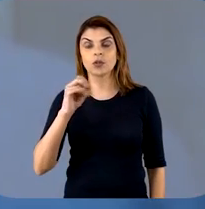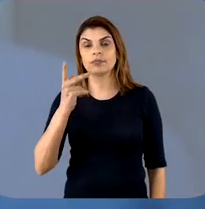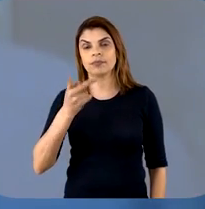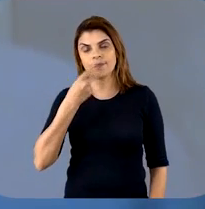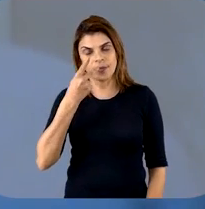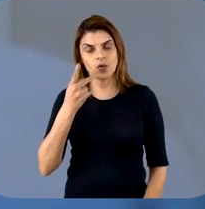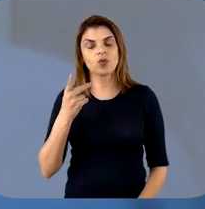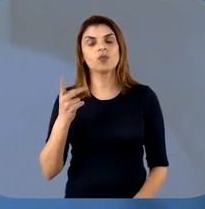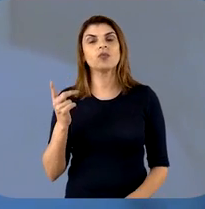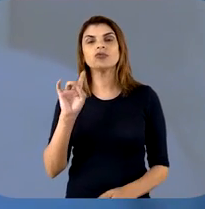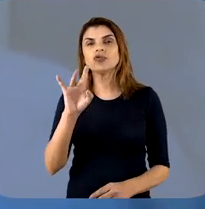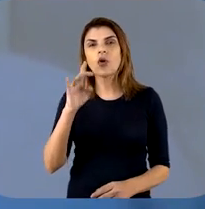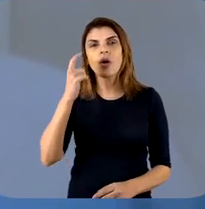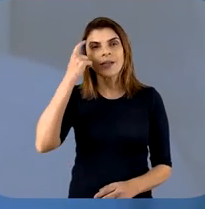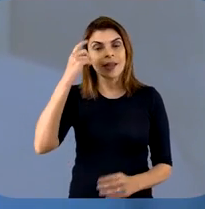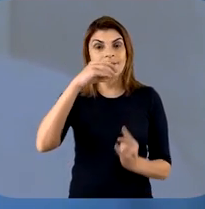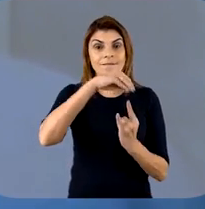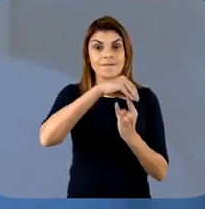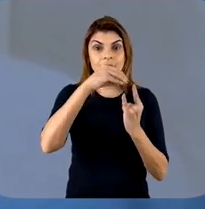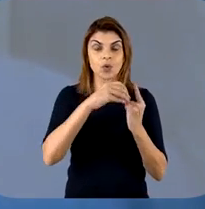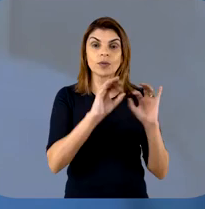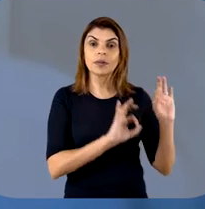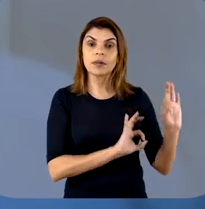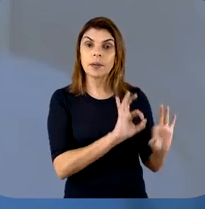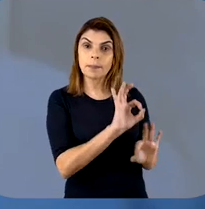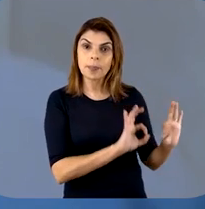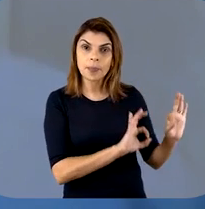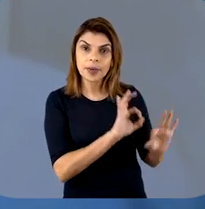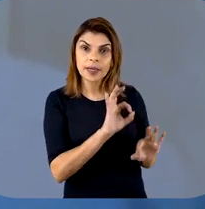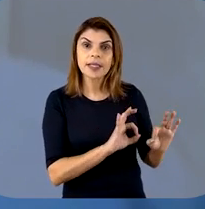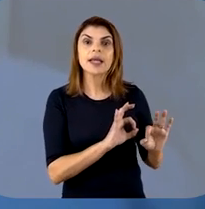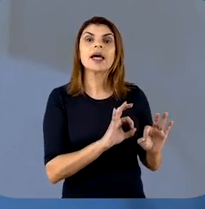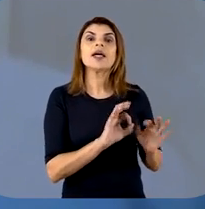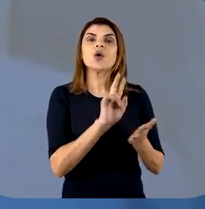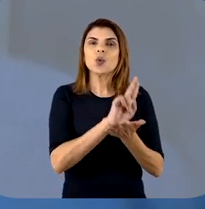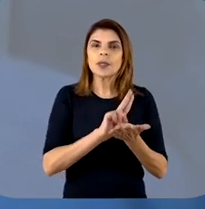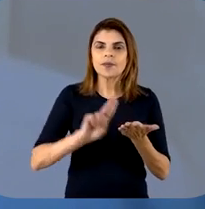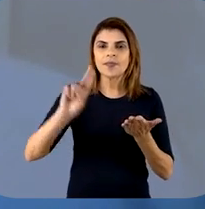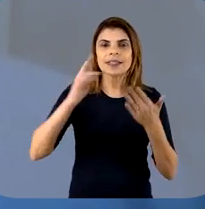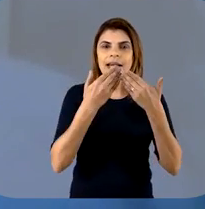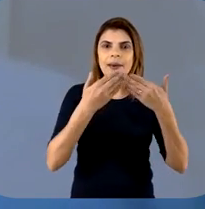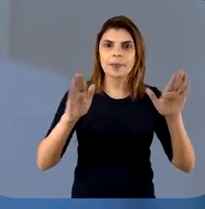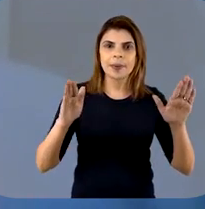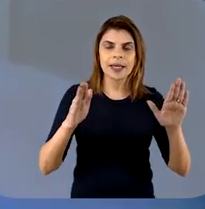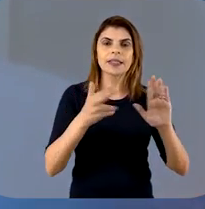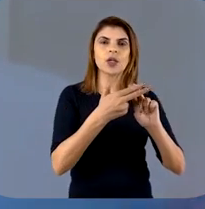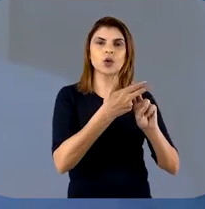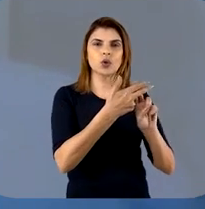para você ter uma ideia. A Fiocruz está preparando na Universidade Aberta do SUS, que